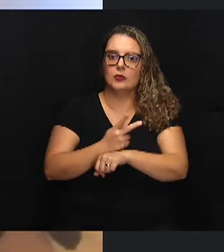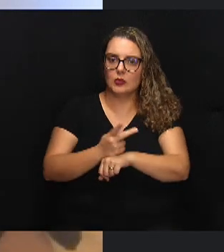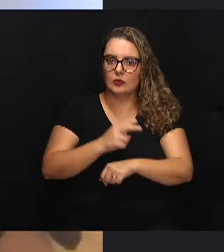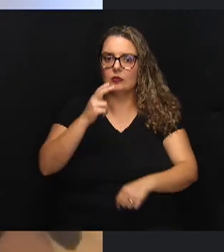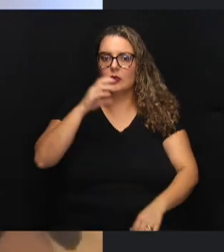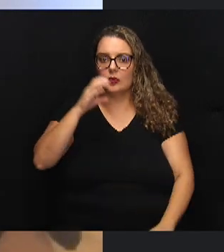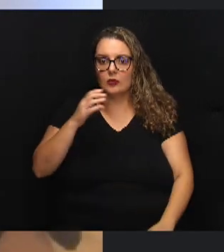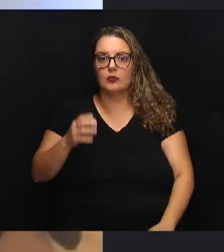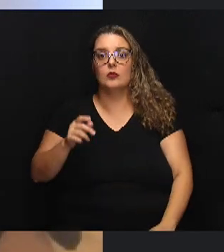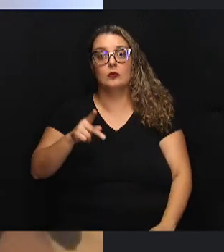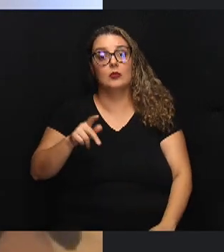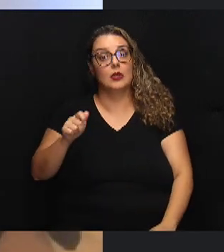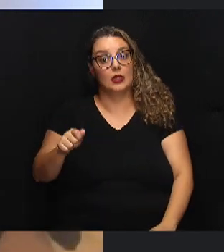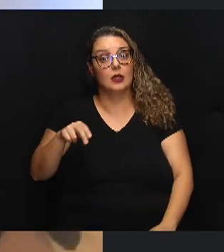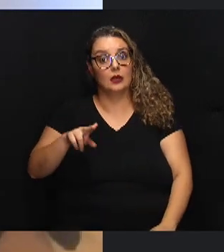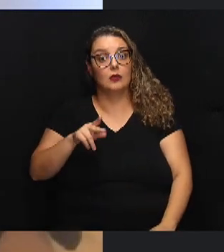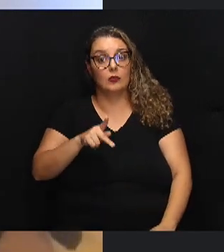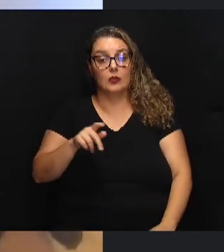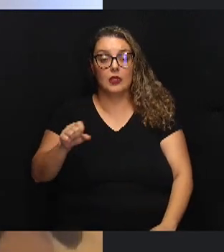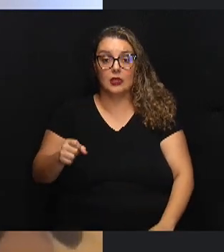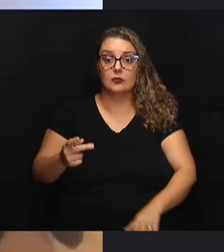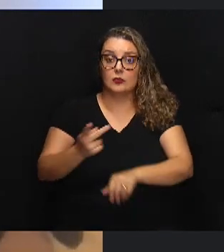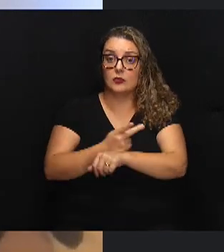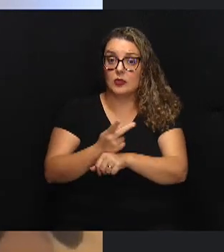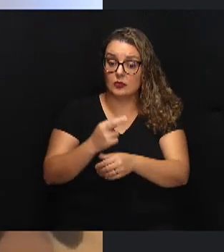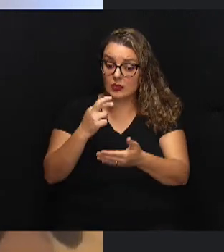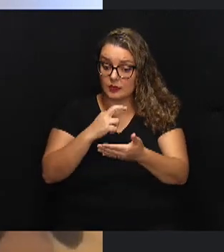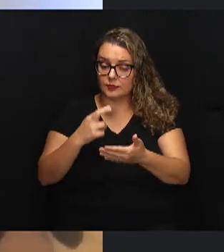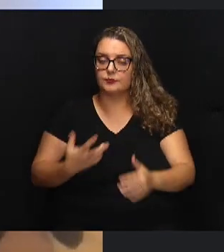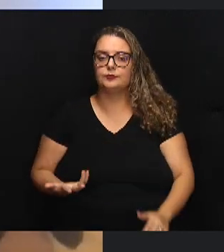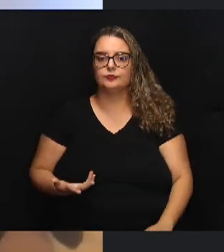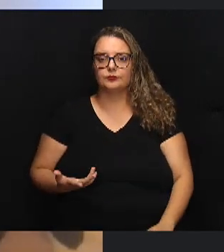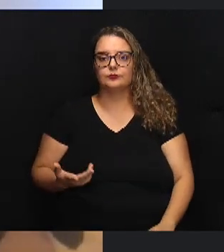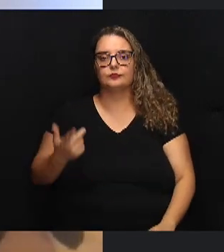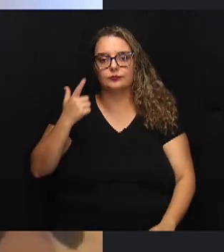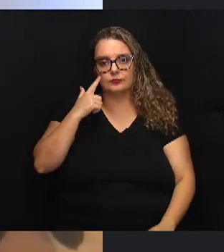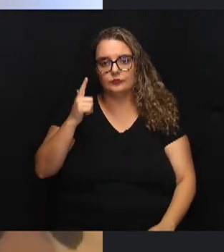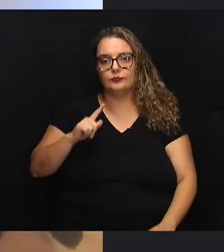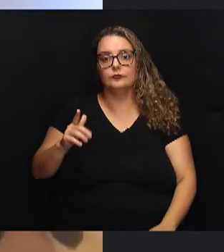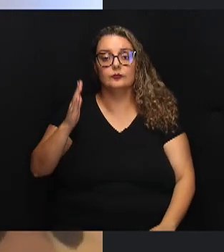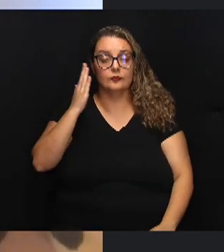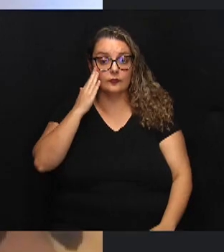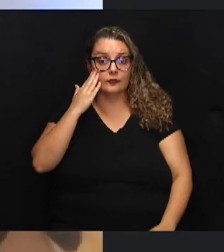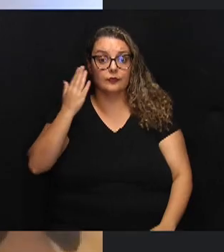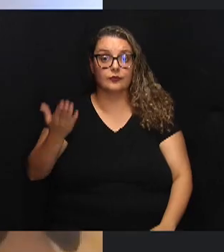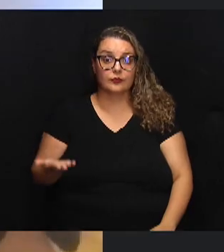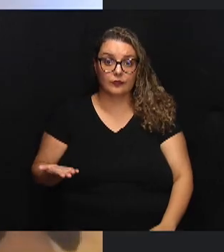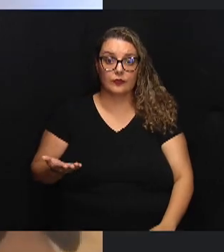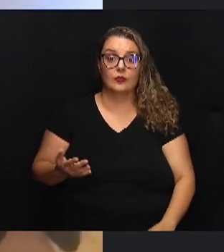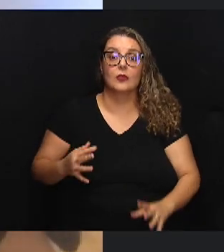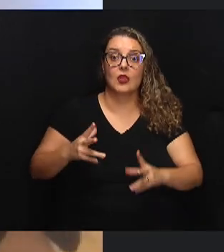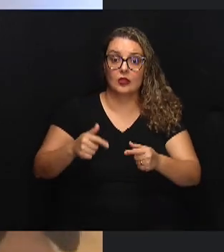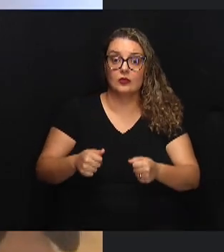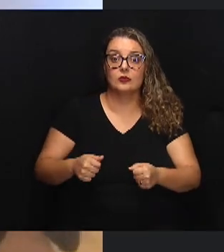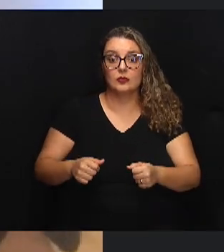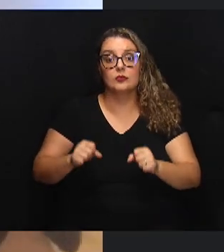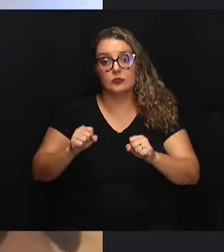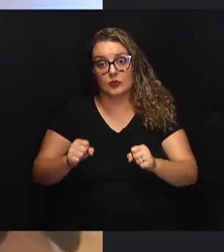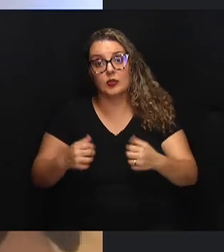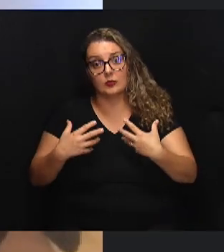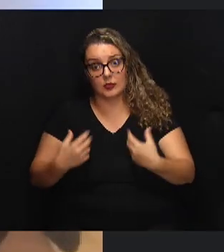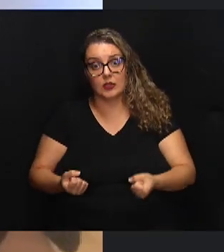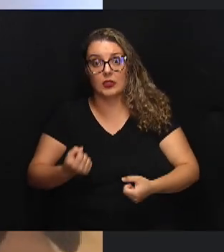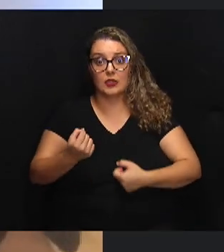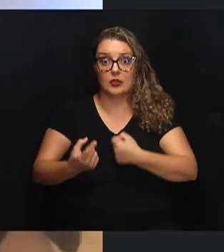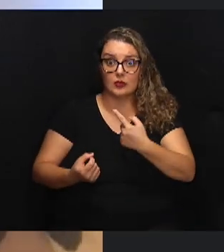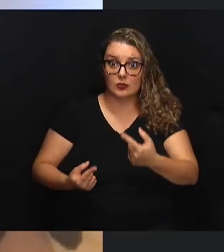de atendimento para uma investigação. E sem dúvida, a gente sabe que todo mundo está suscetível a ter alguma